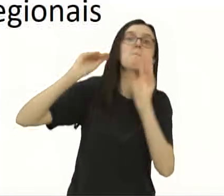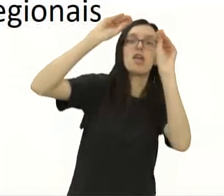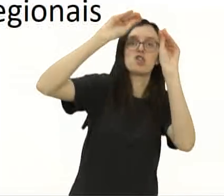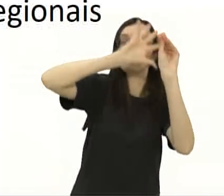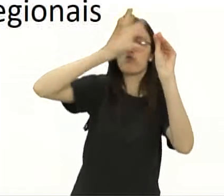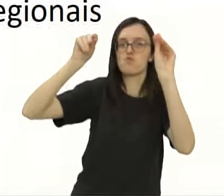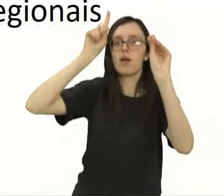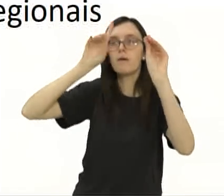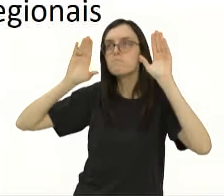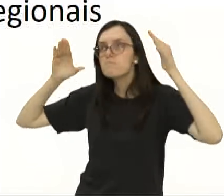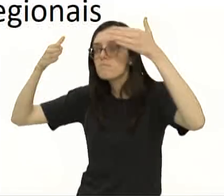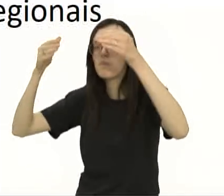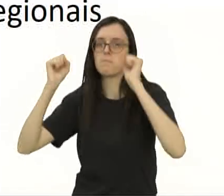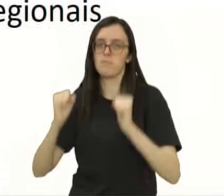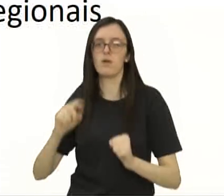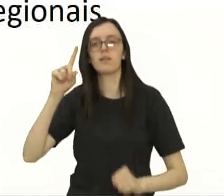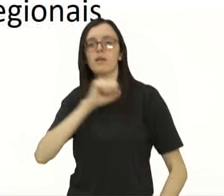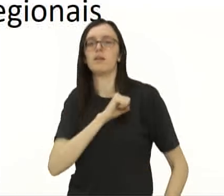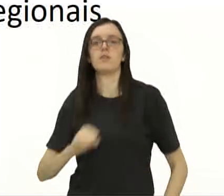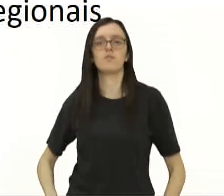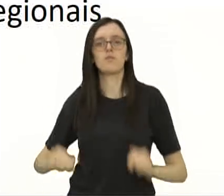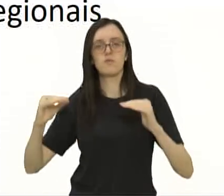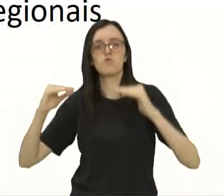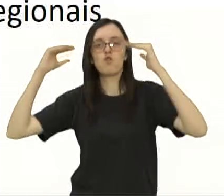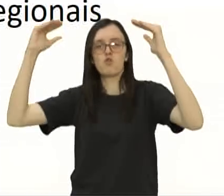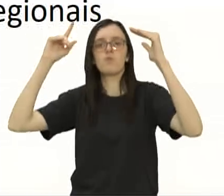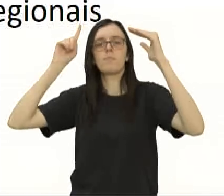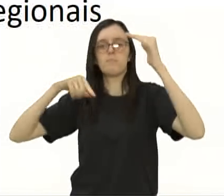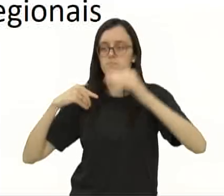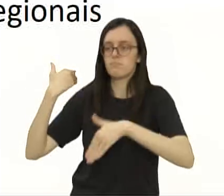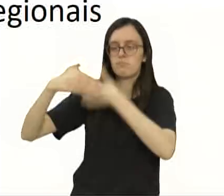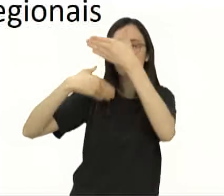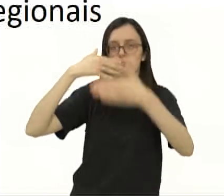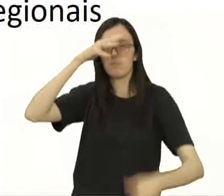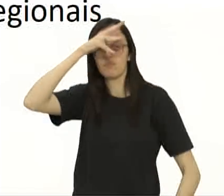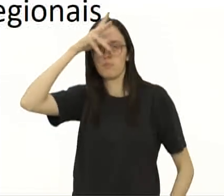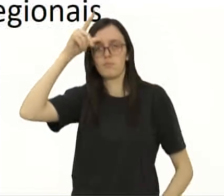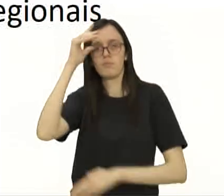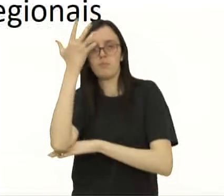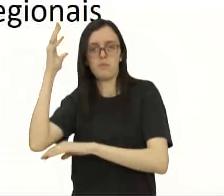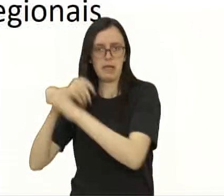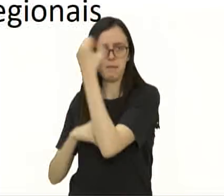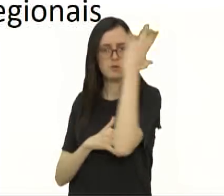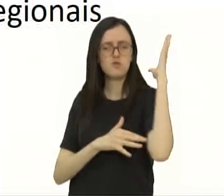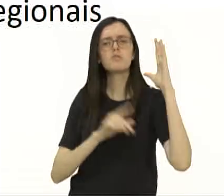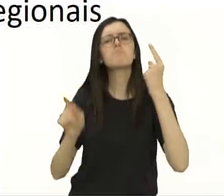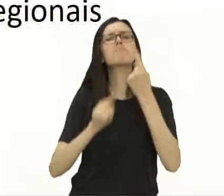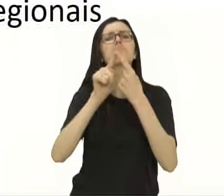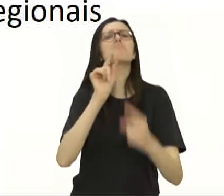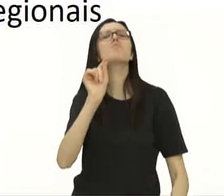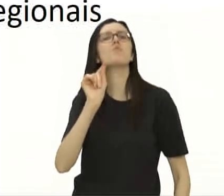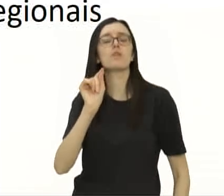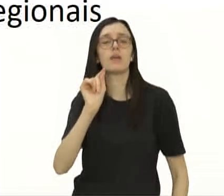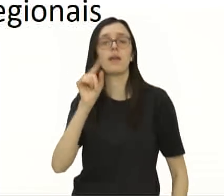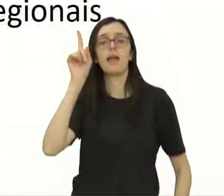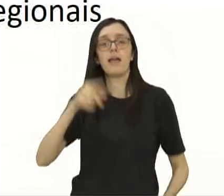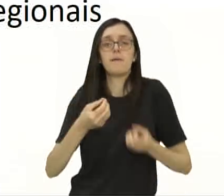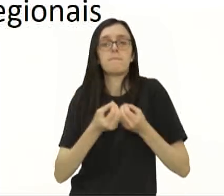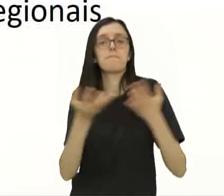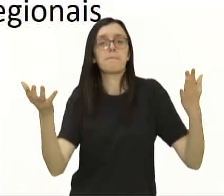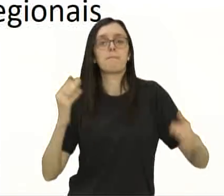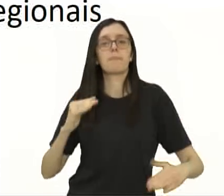A Sudan é a Superintendência de Desenvolvimento da Amazônia. Qual que é o seu objetivo? Sua missão é promover